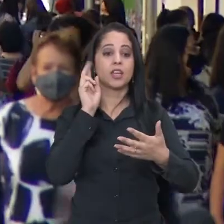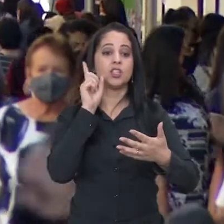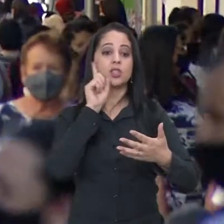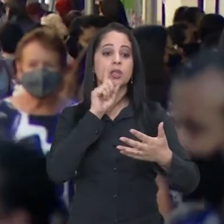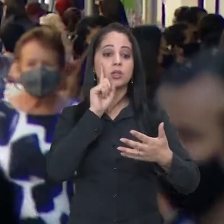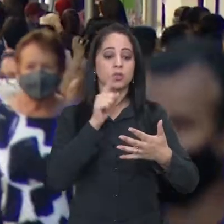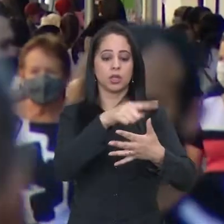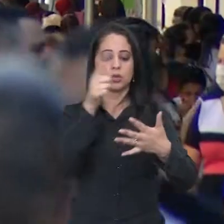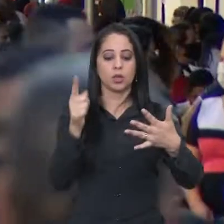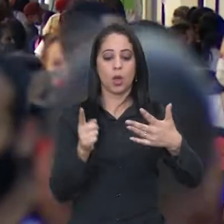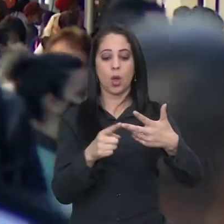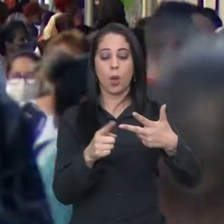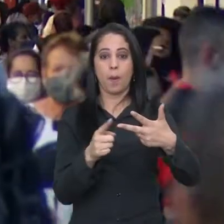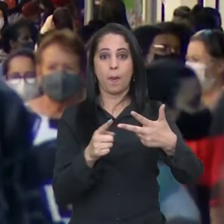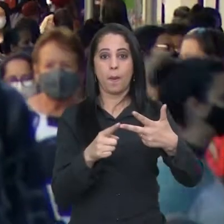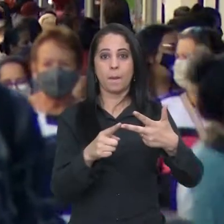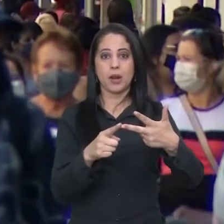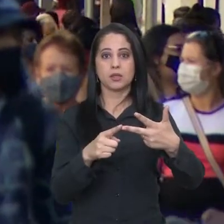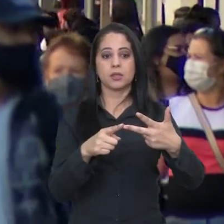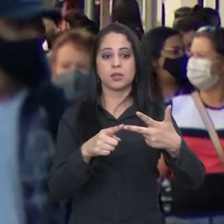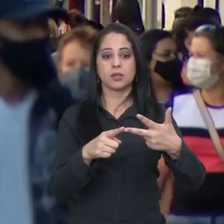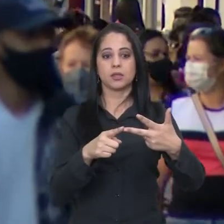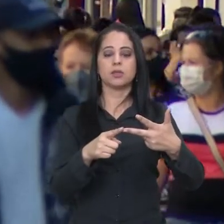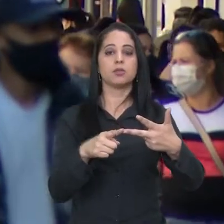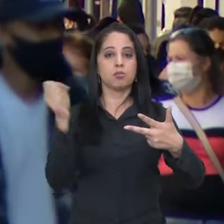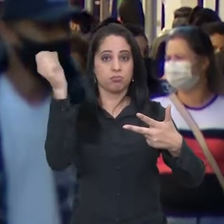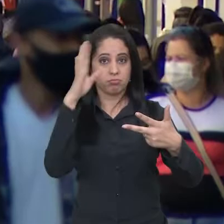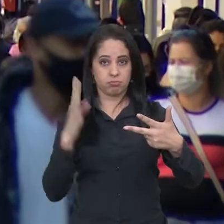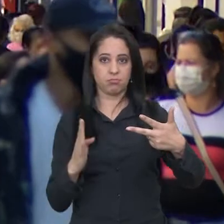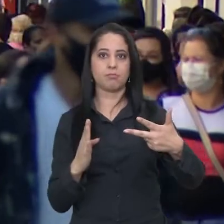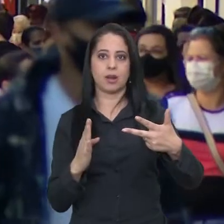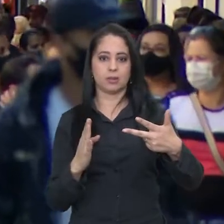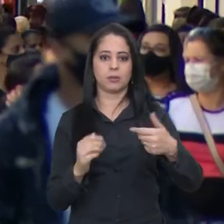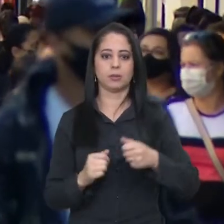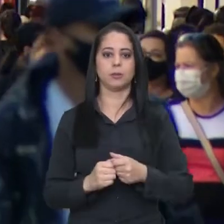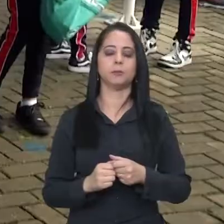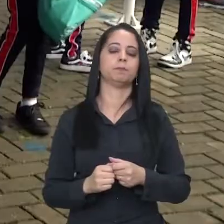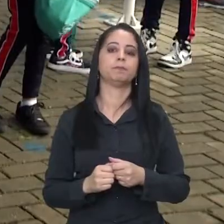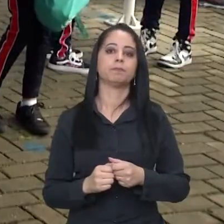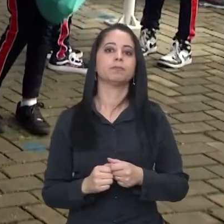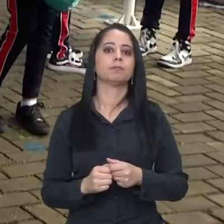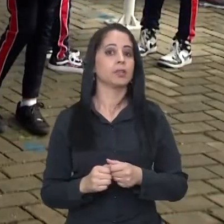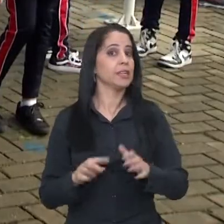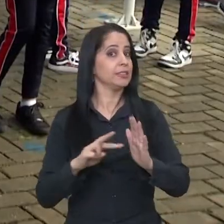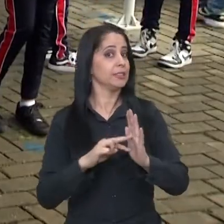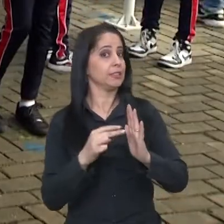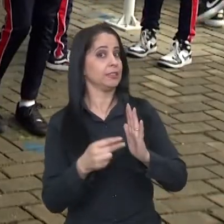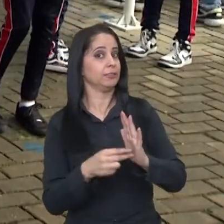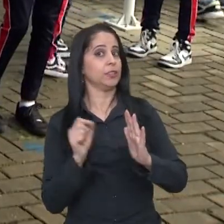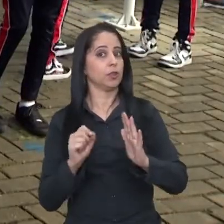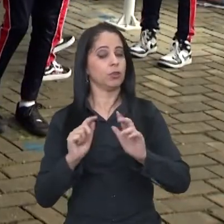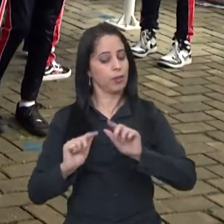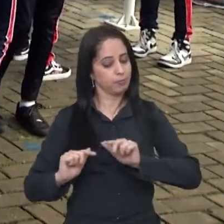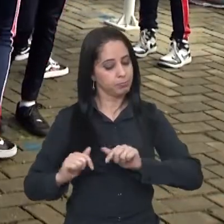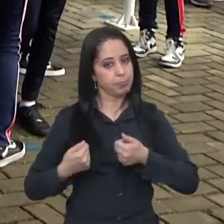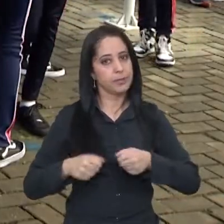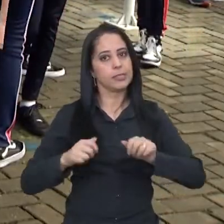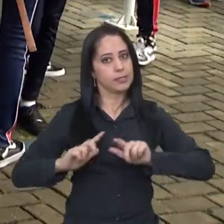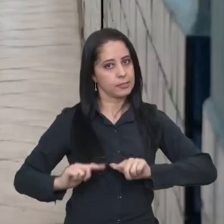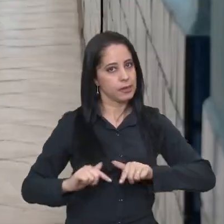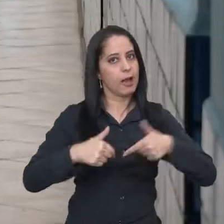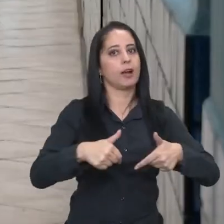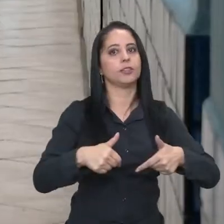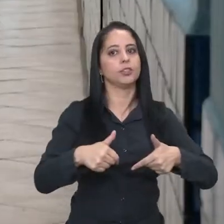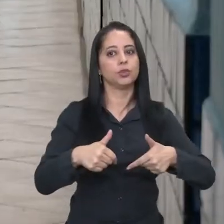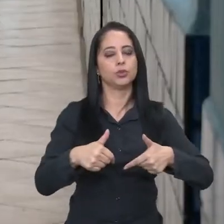a 3ª colocação, perdendo apenas para Estados Unidos e Índia, o que reforça a necessidade de políticas